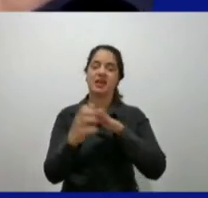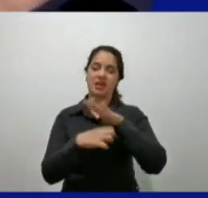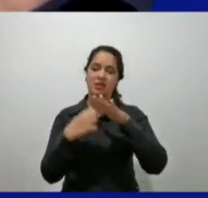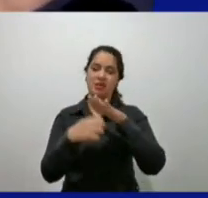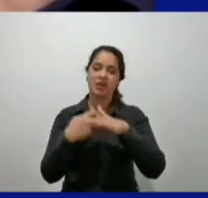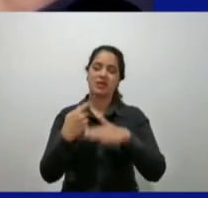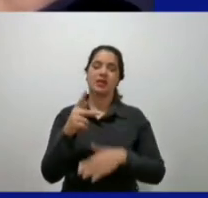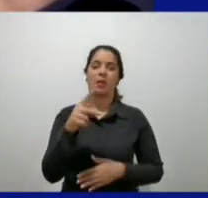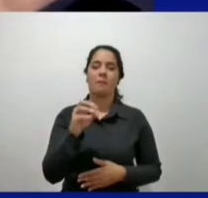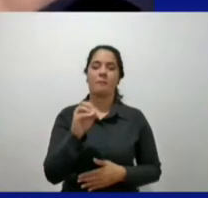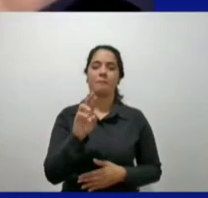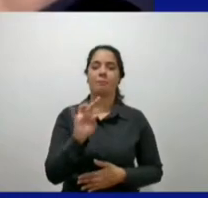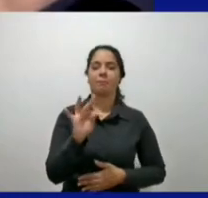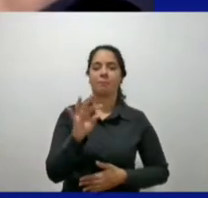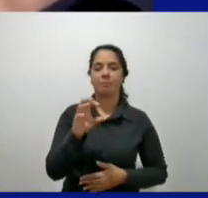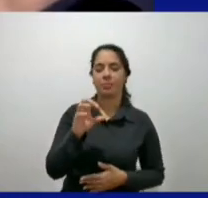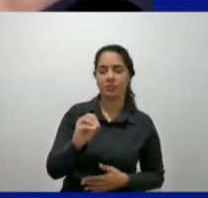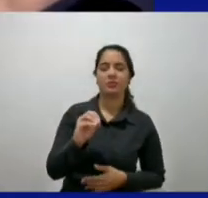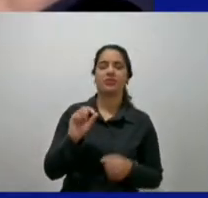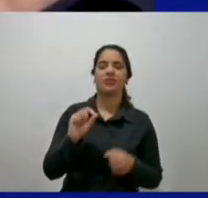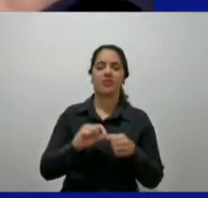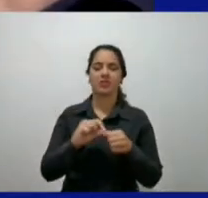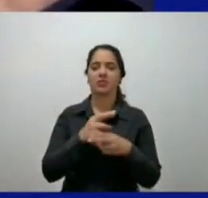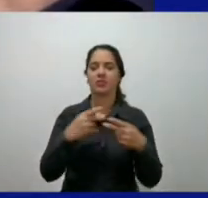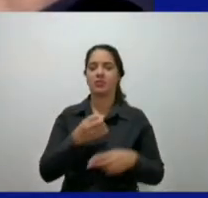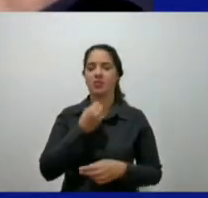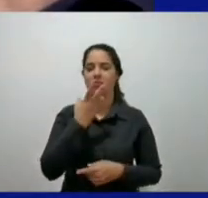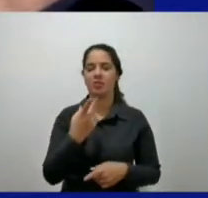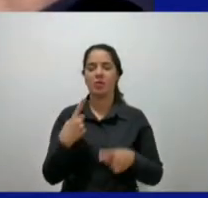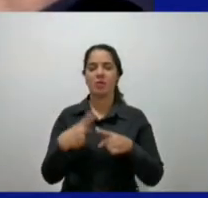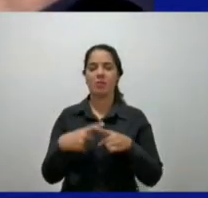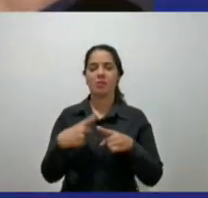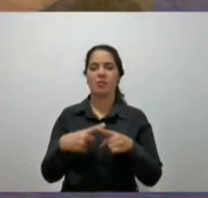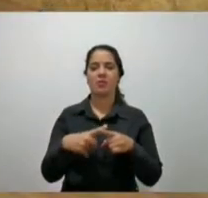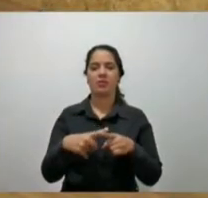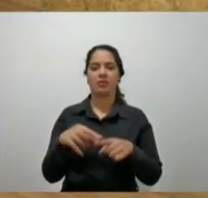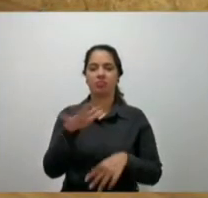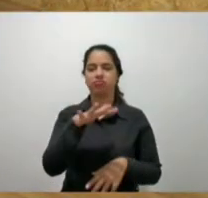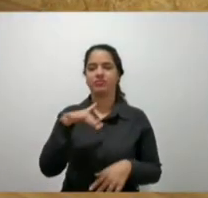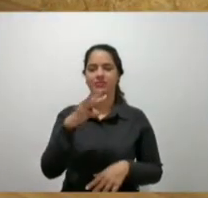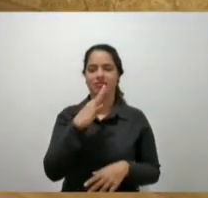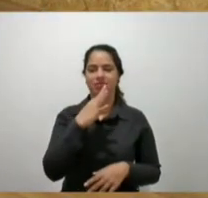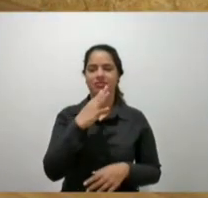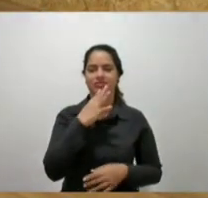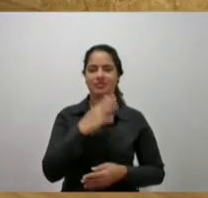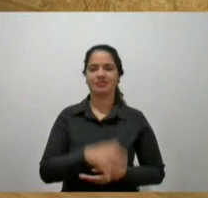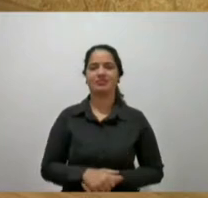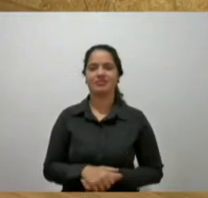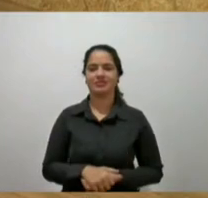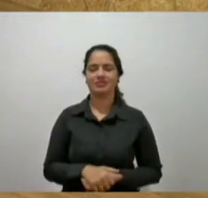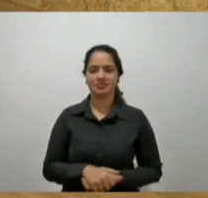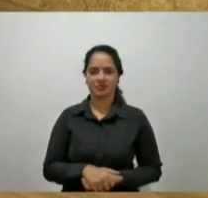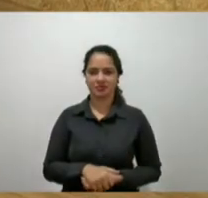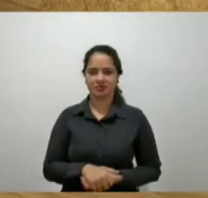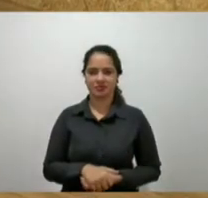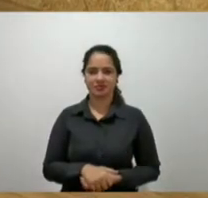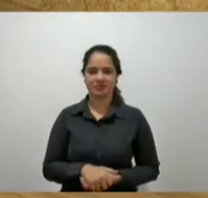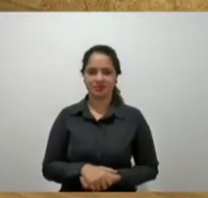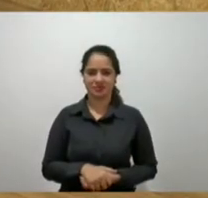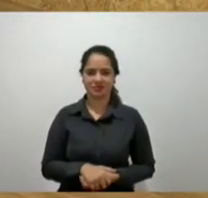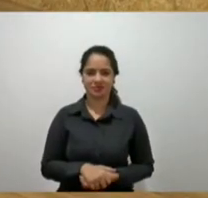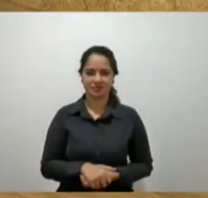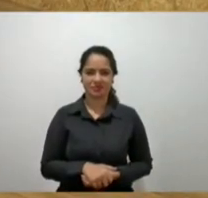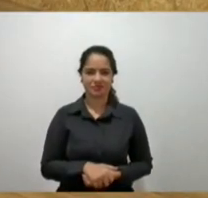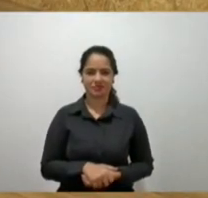no final o mercado reconhece, né, Bruno? Estão me ouvindo agora? Agora ouvi. Estou de